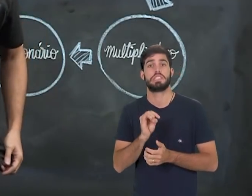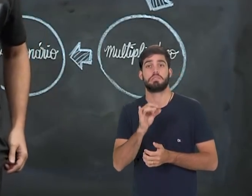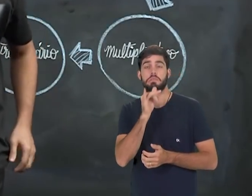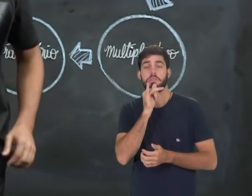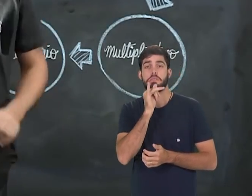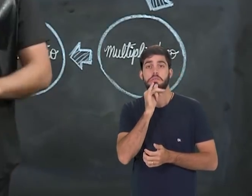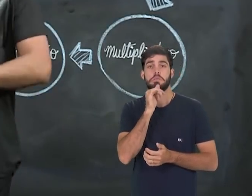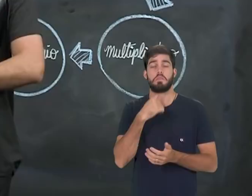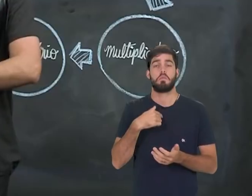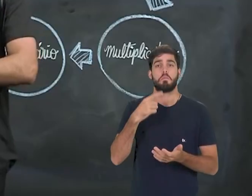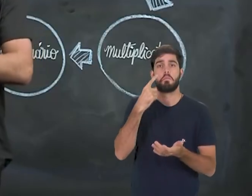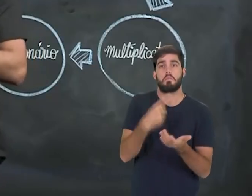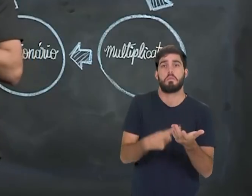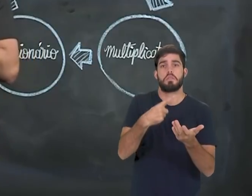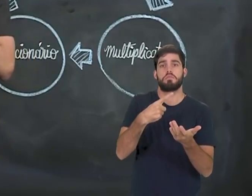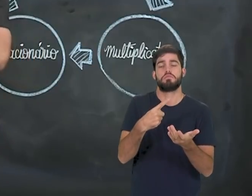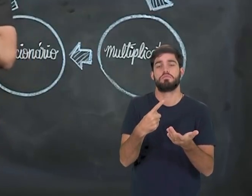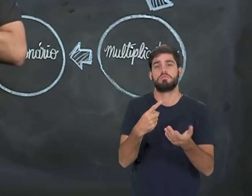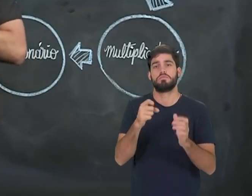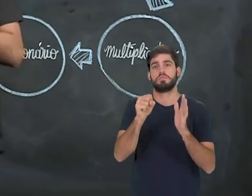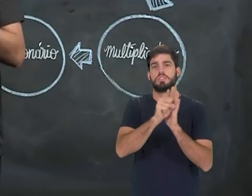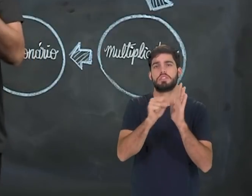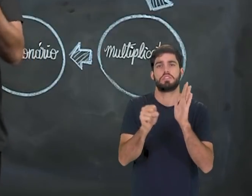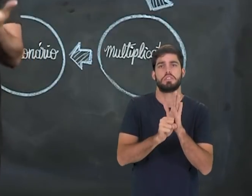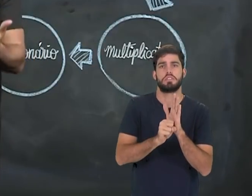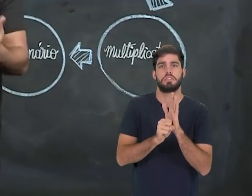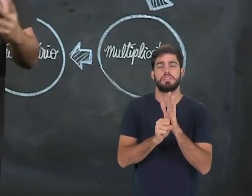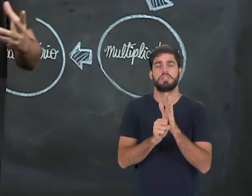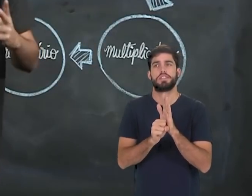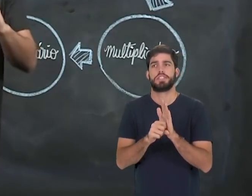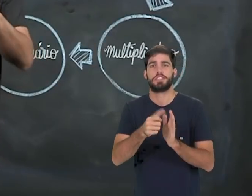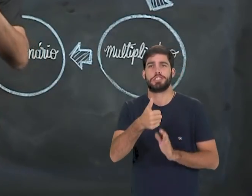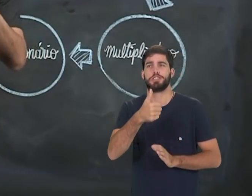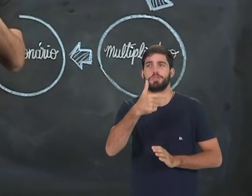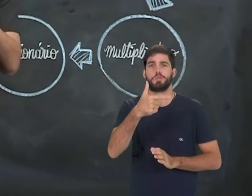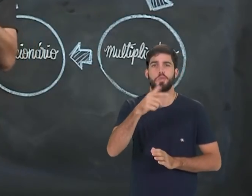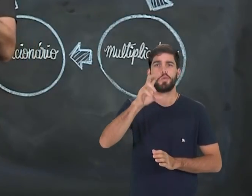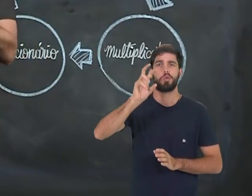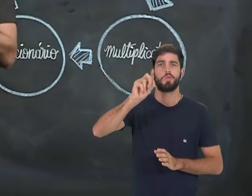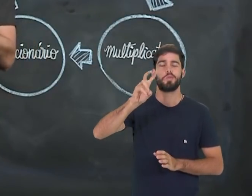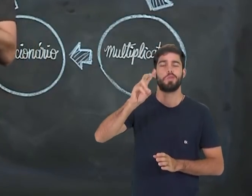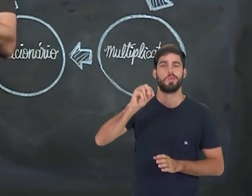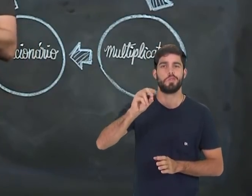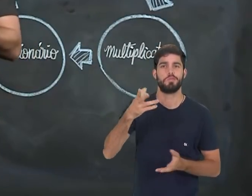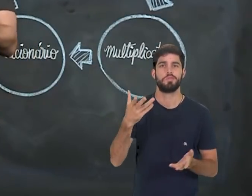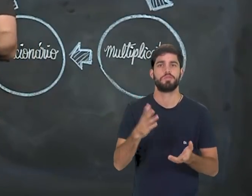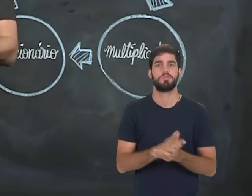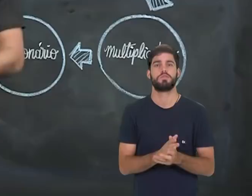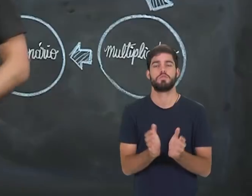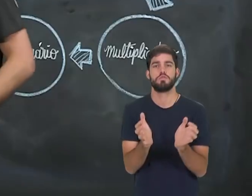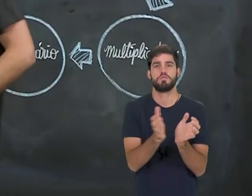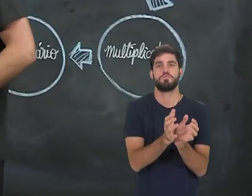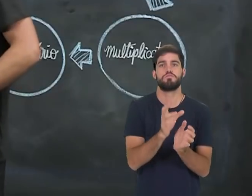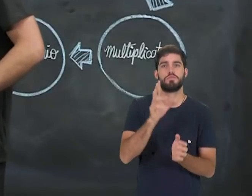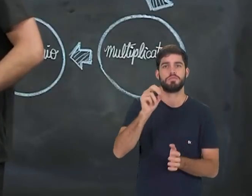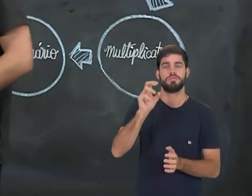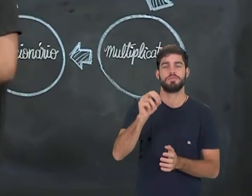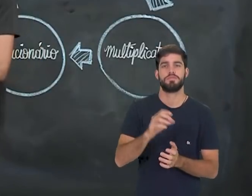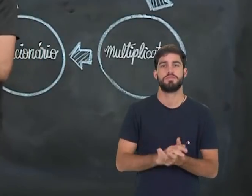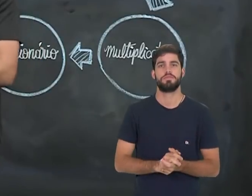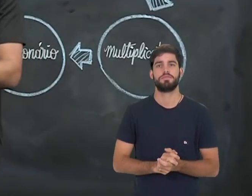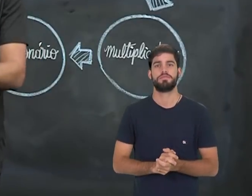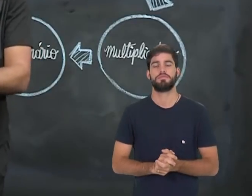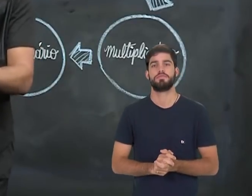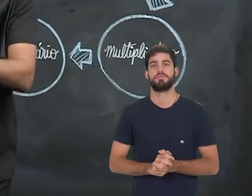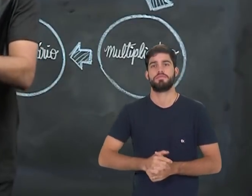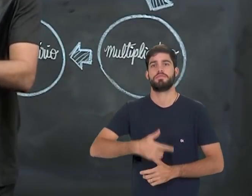exemplo, século, quando eu marco, por exemplo, uma dúzia de ovos, que representa um grupo, uma quantidade em grupo de ovos, aqui eu tenho, por